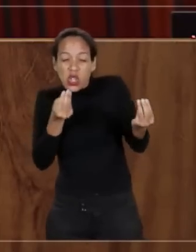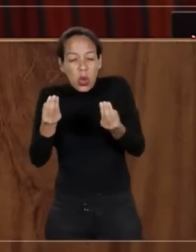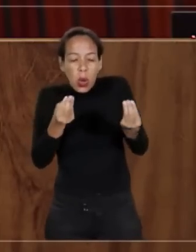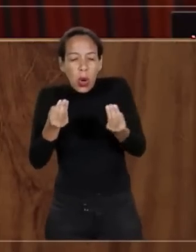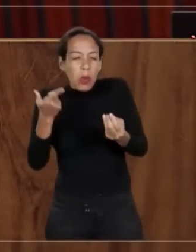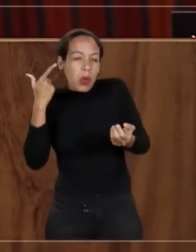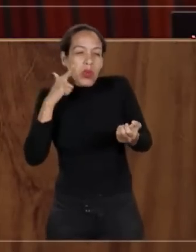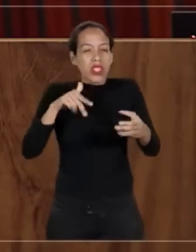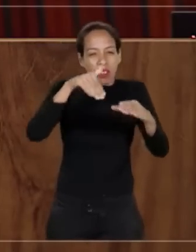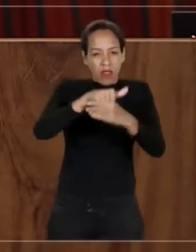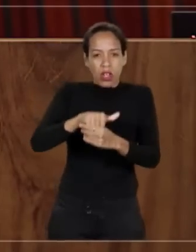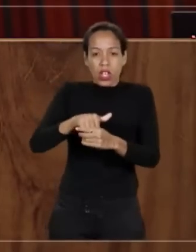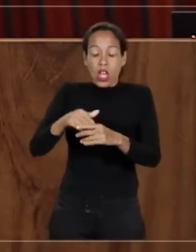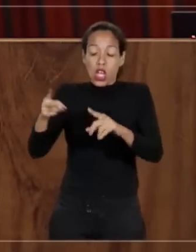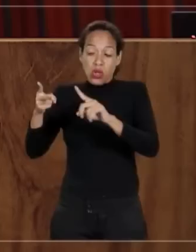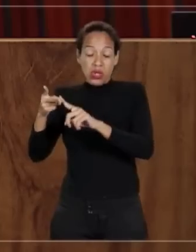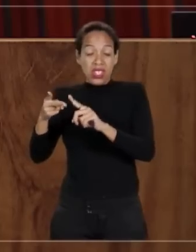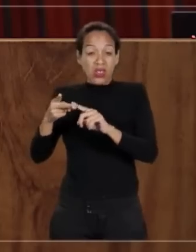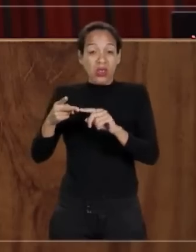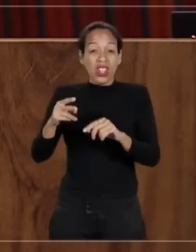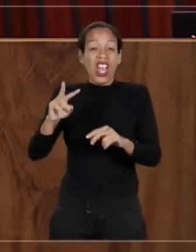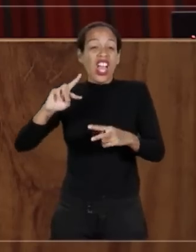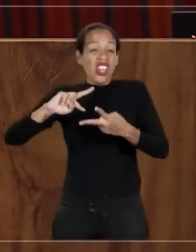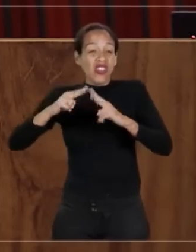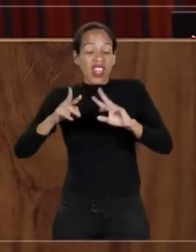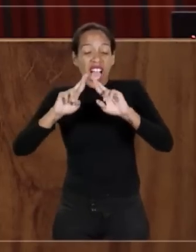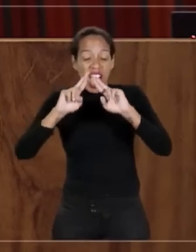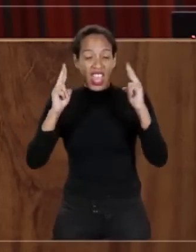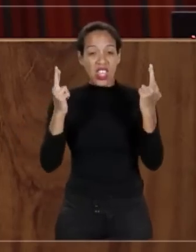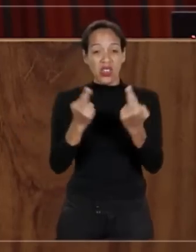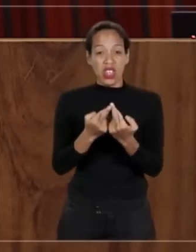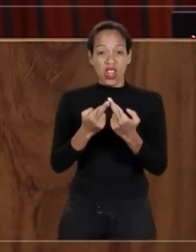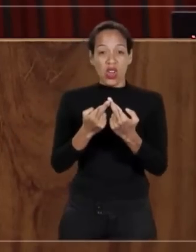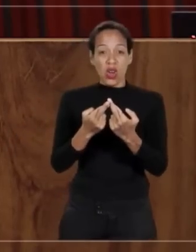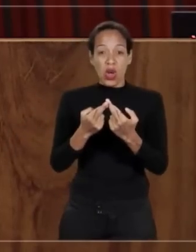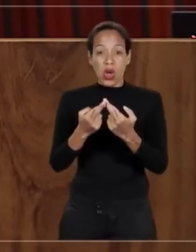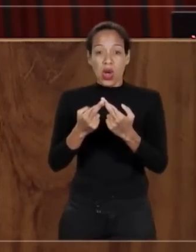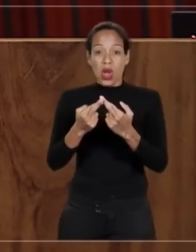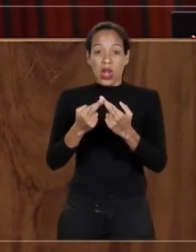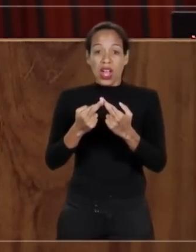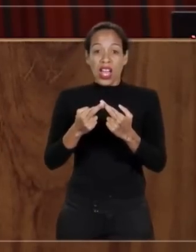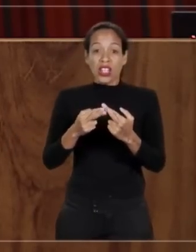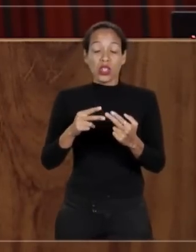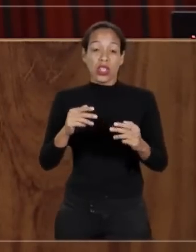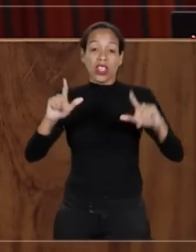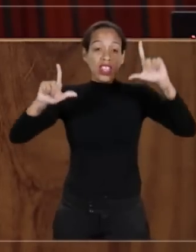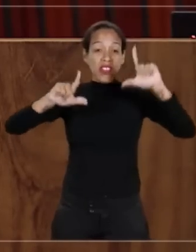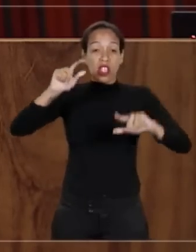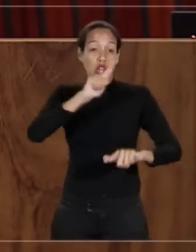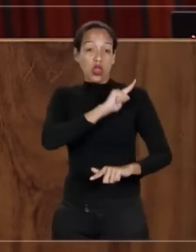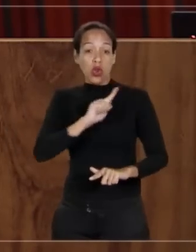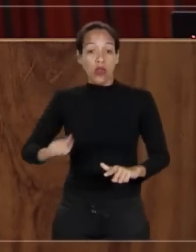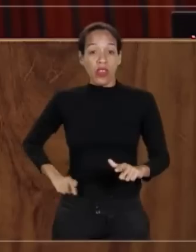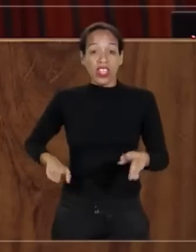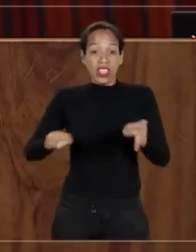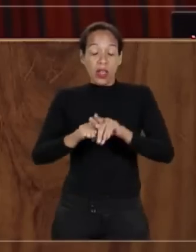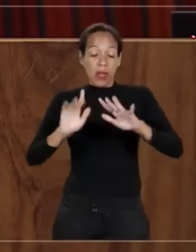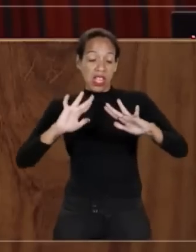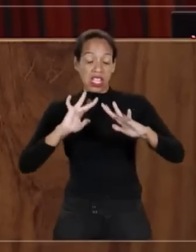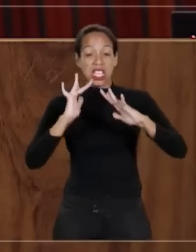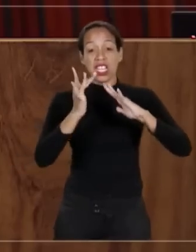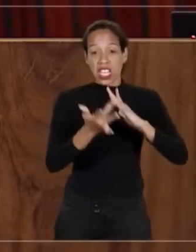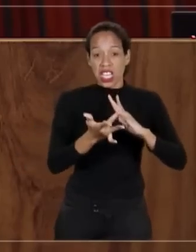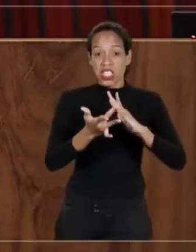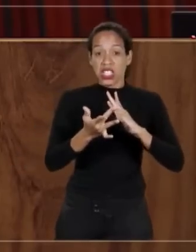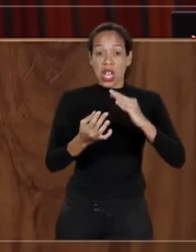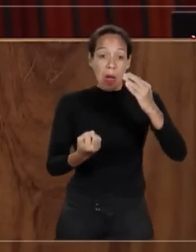No que diz respeito ao segundo ponto, é incontroverso que a reunião foi transmitida por emissora pública e pelas redes públicas do próprio